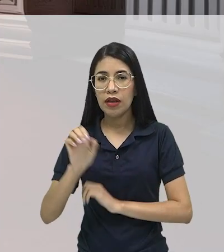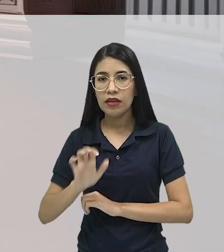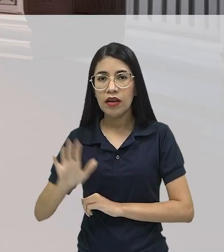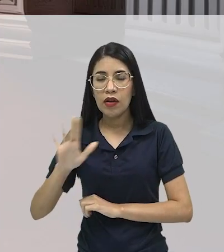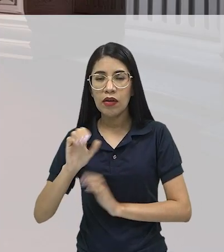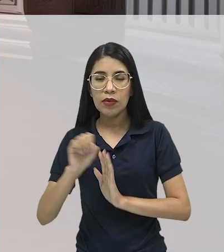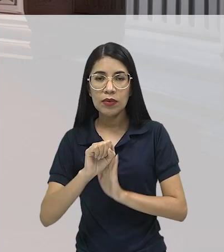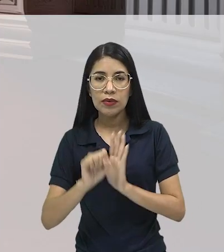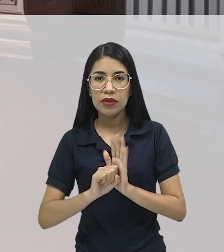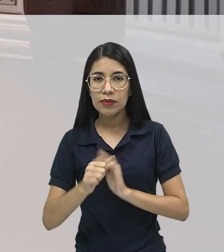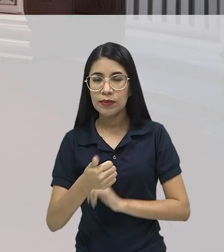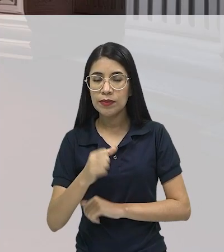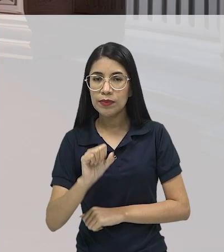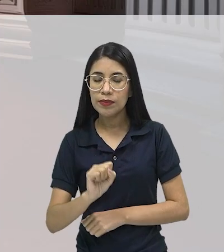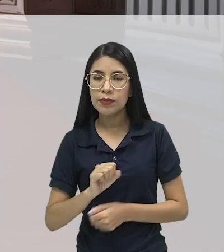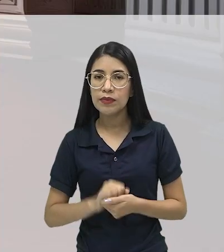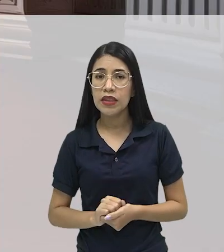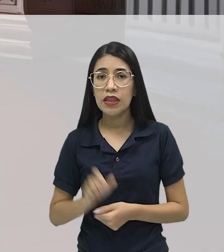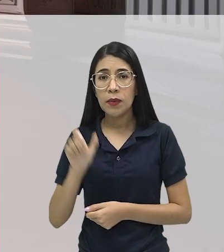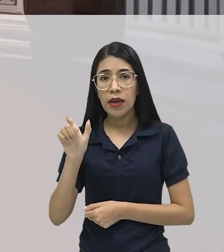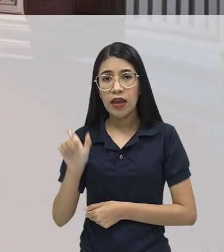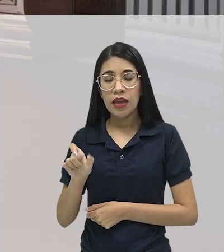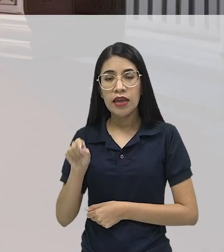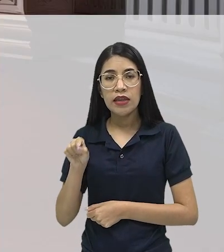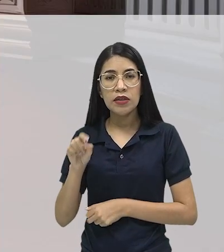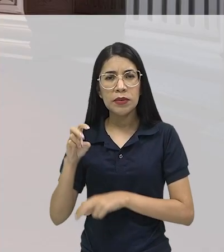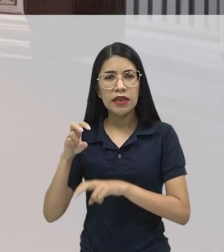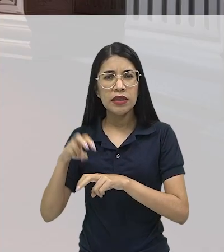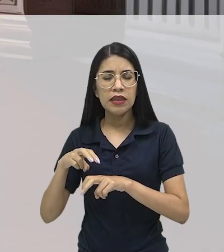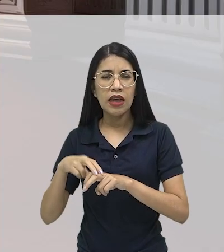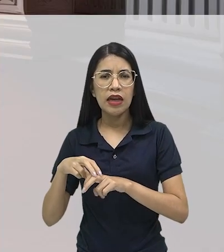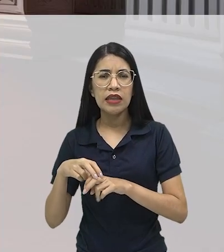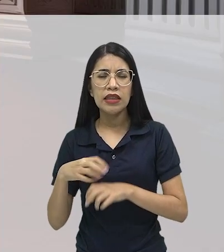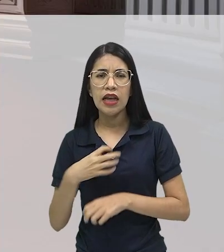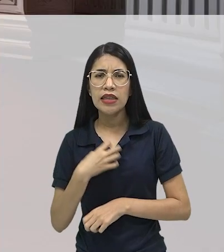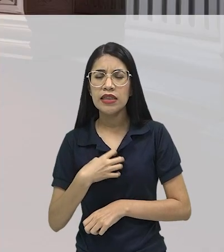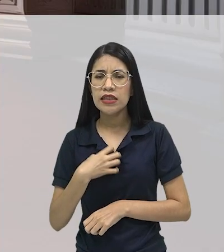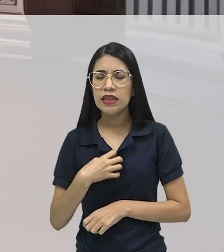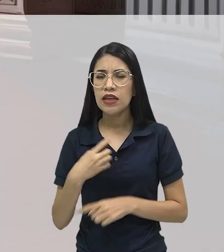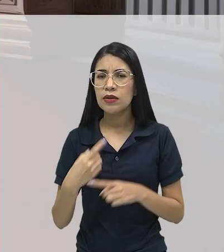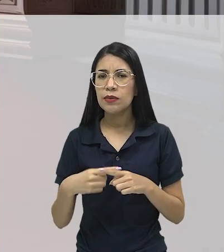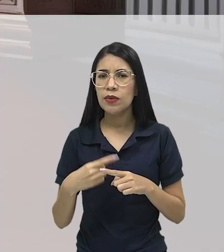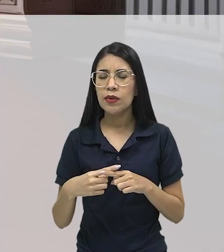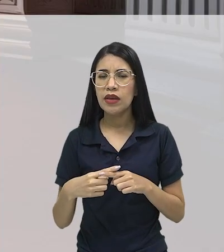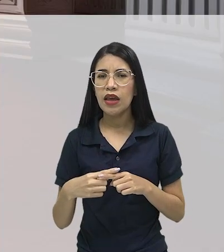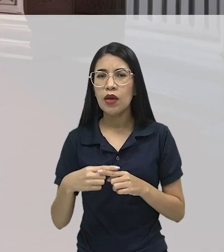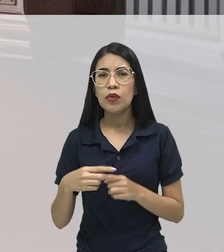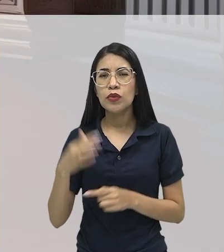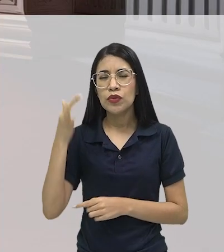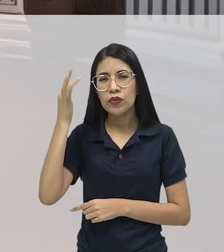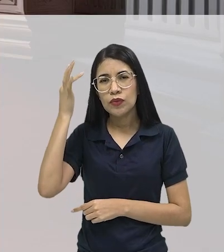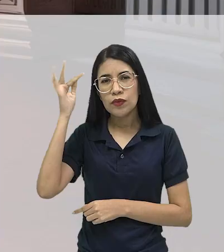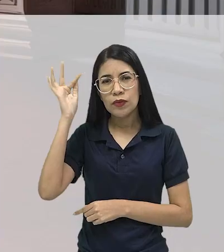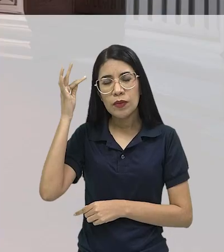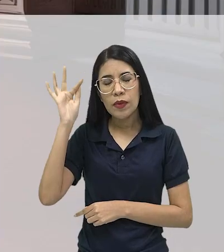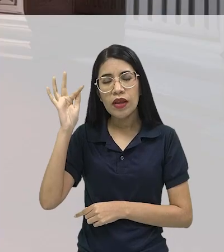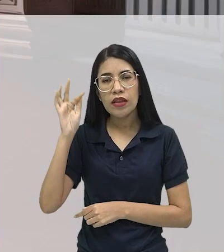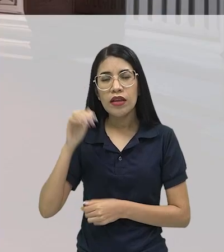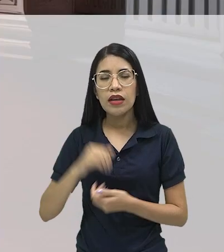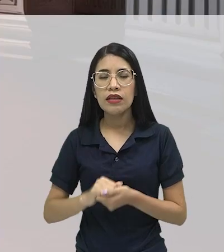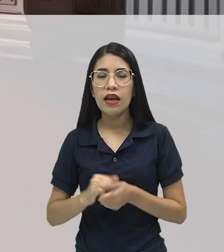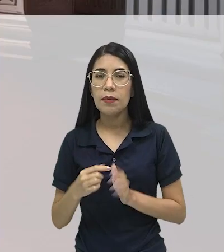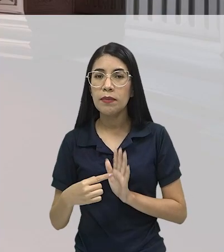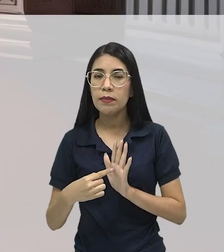século XVIII. E esse cara aqui, ó, tá muito irritado com os nomes dos pensadores, com as formas que eles